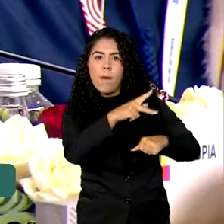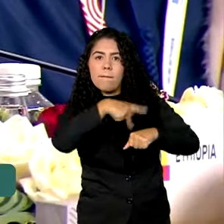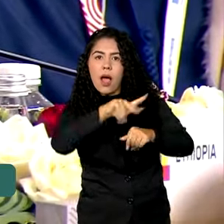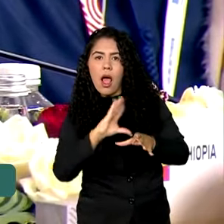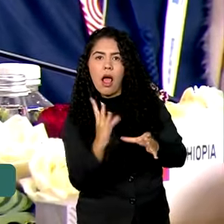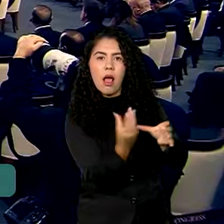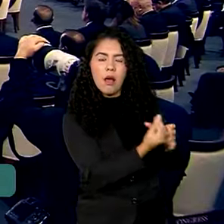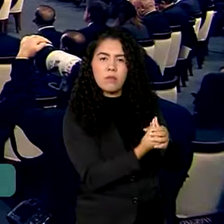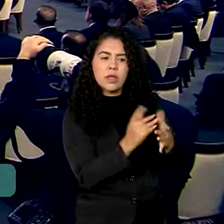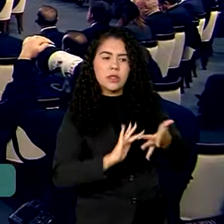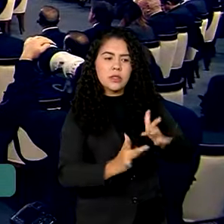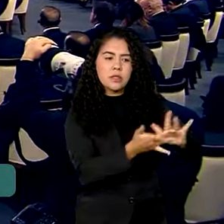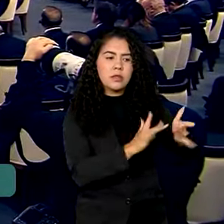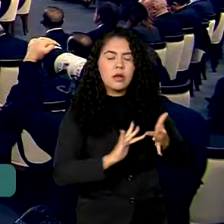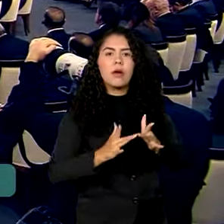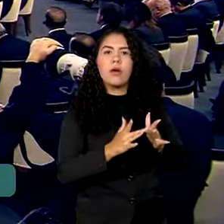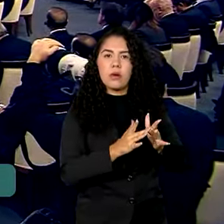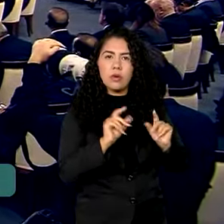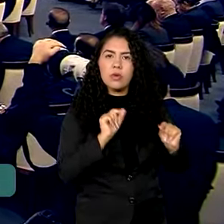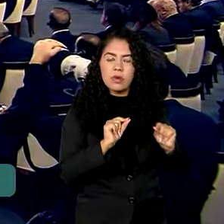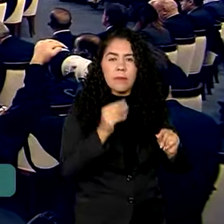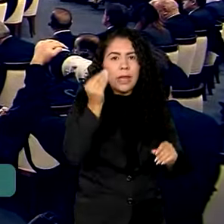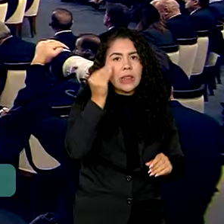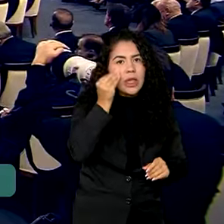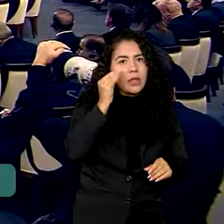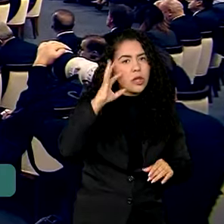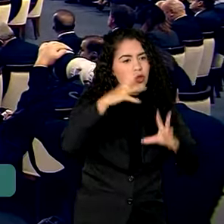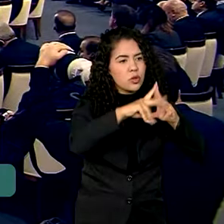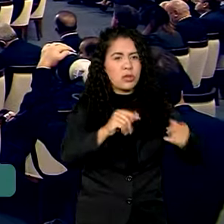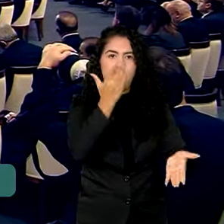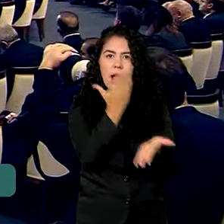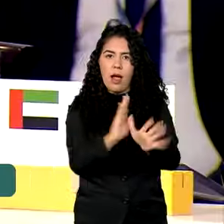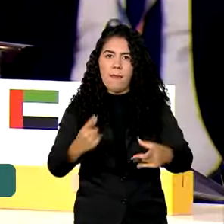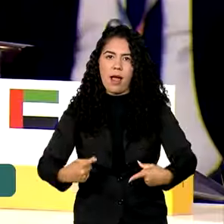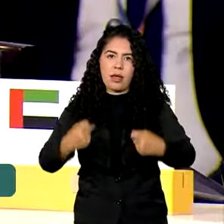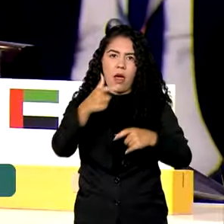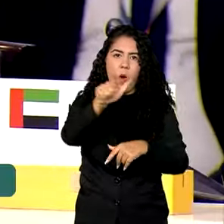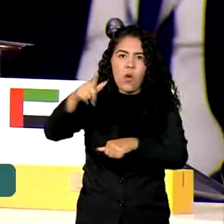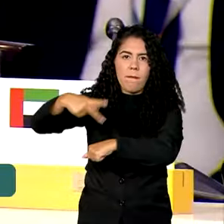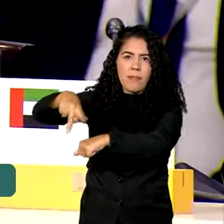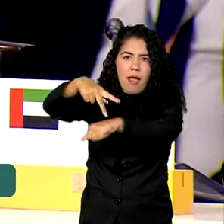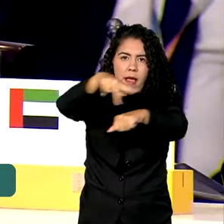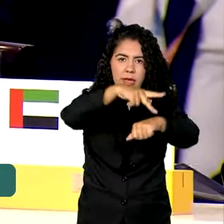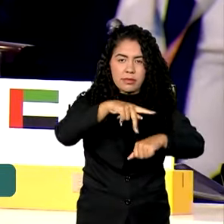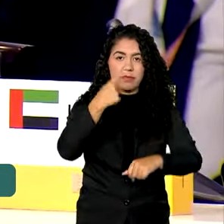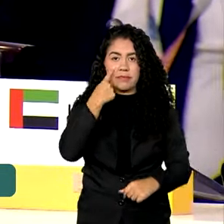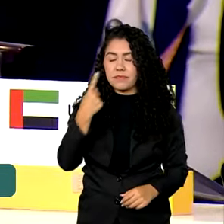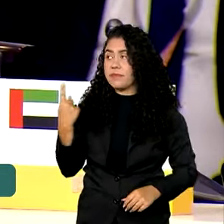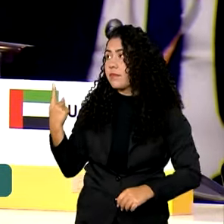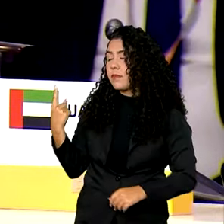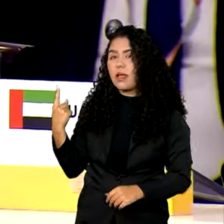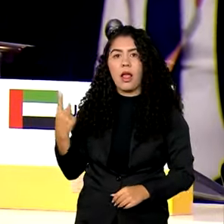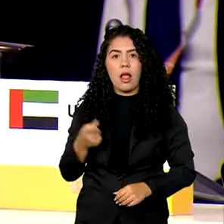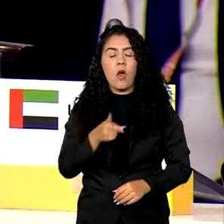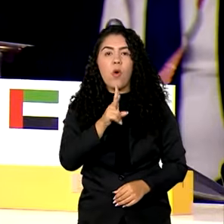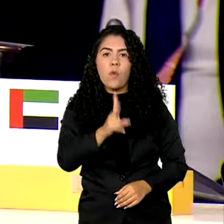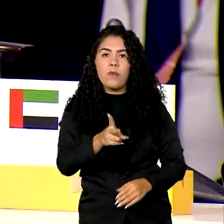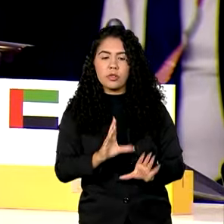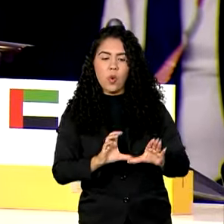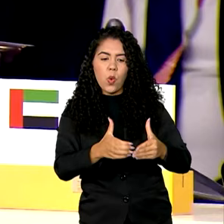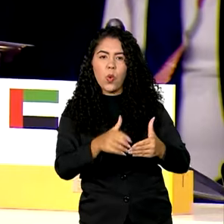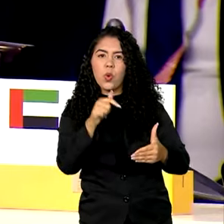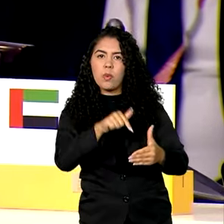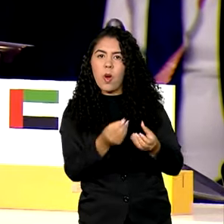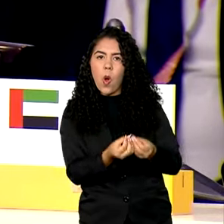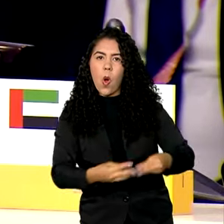as nações em guerra e encontrar uma solução para acabar com os conflitos. A mesma ONU que criou o Estado de Israel hoje